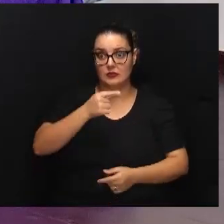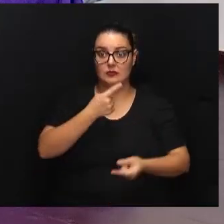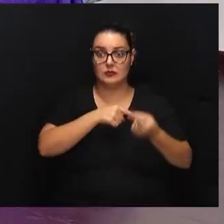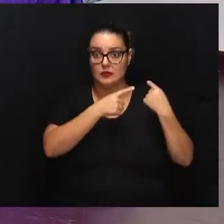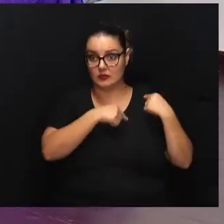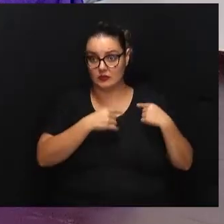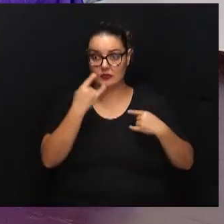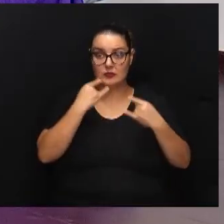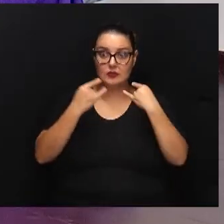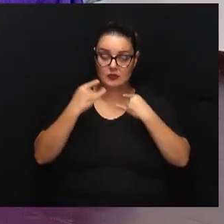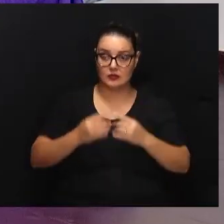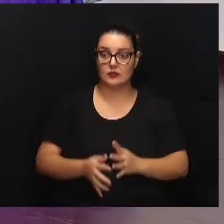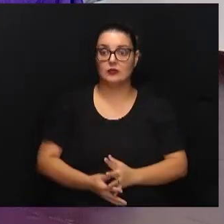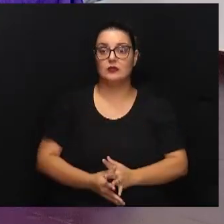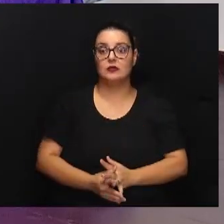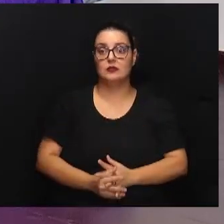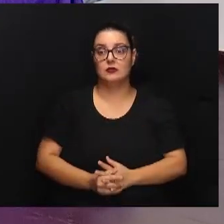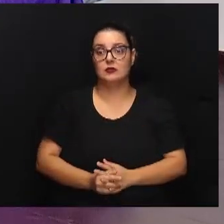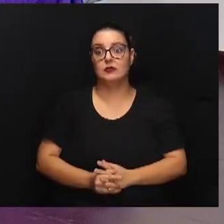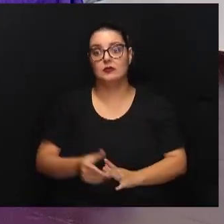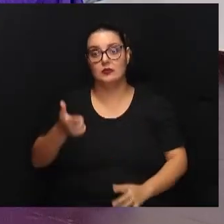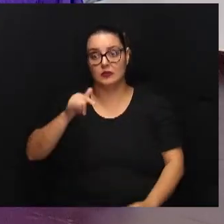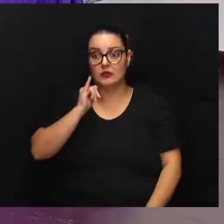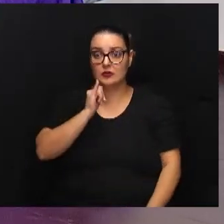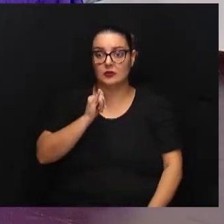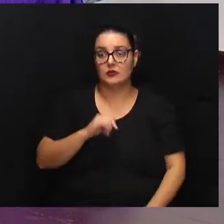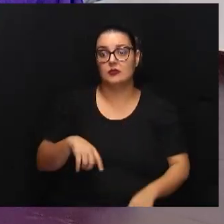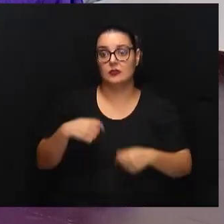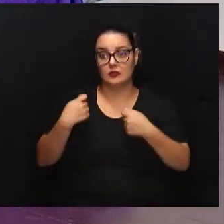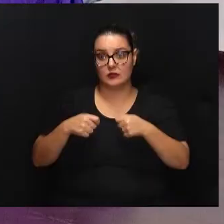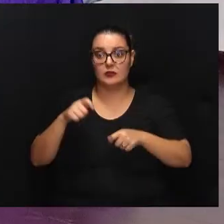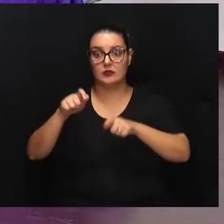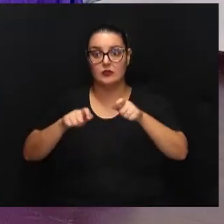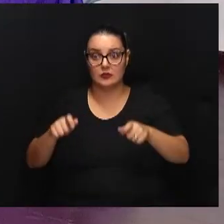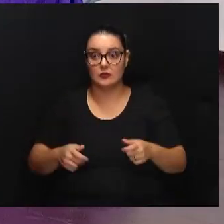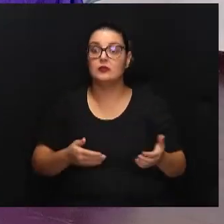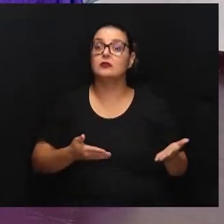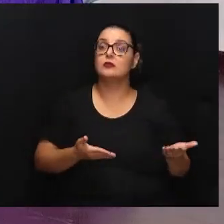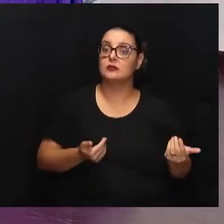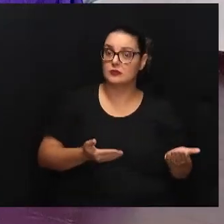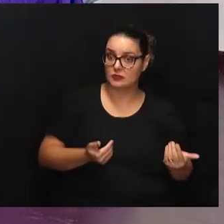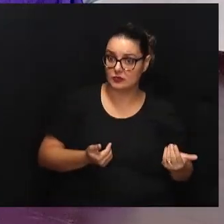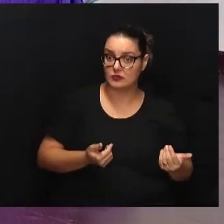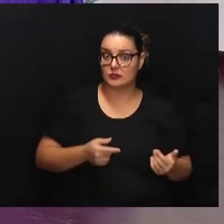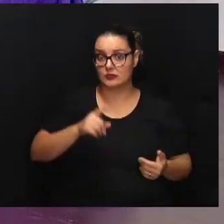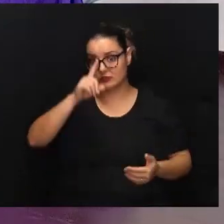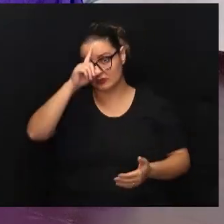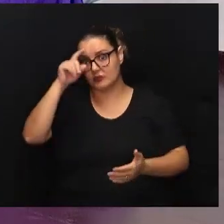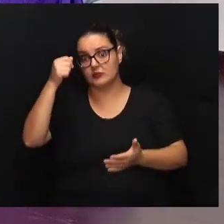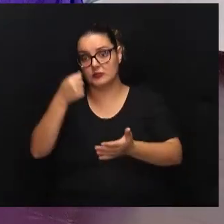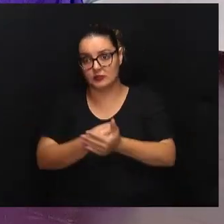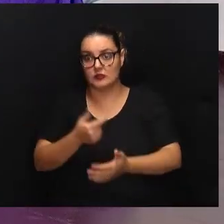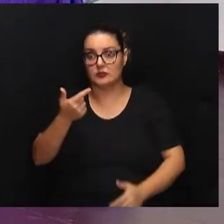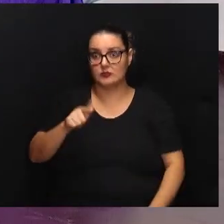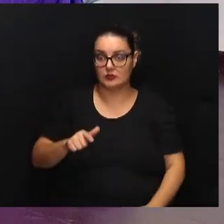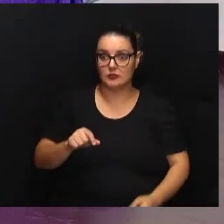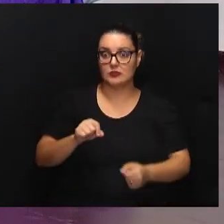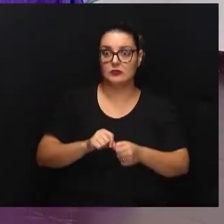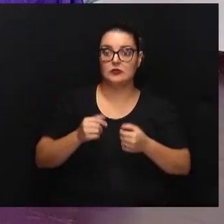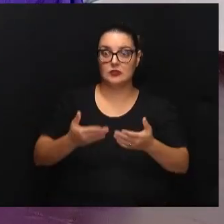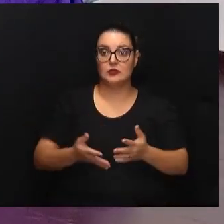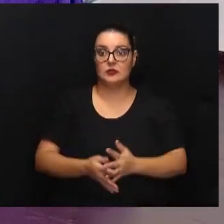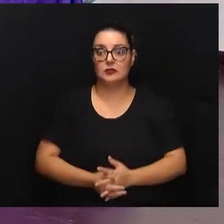contando, a gente precisa de pessoas jovens e determinadas que continuem fazendo isso. Bom, eu acho que o projeto, eu não